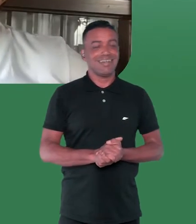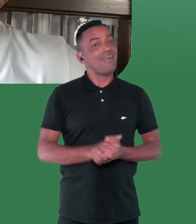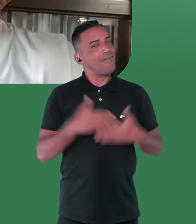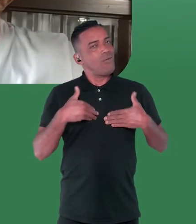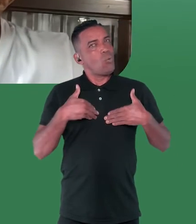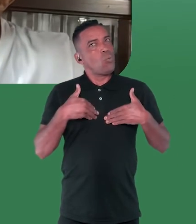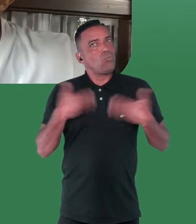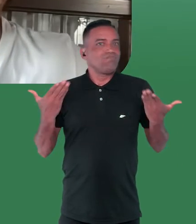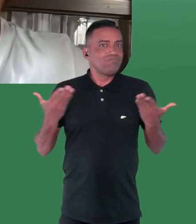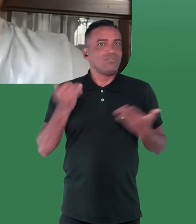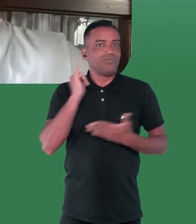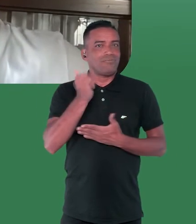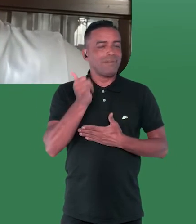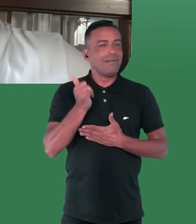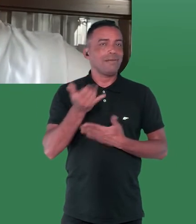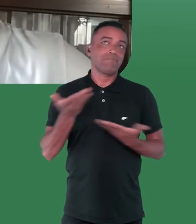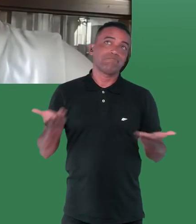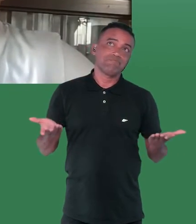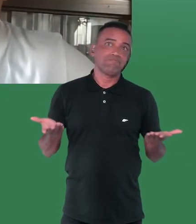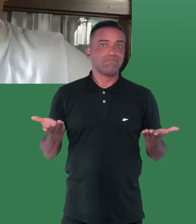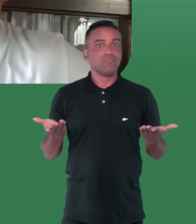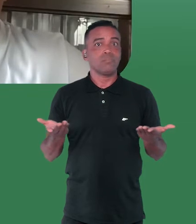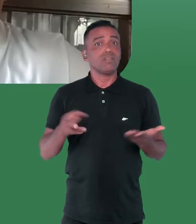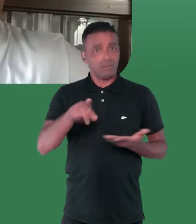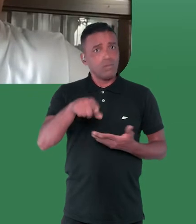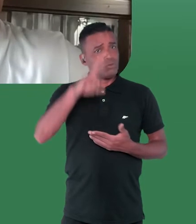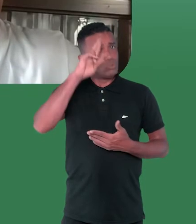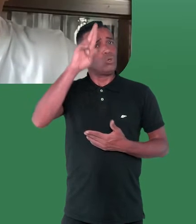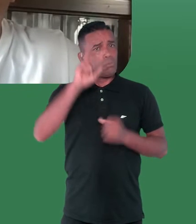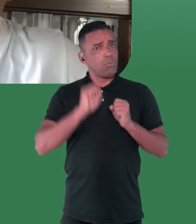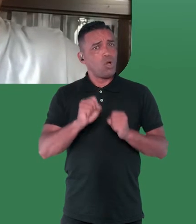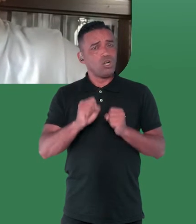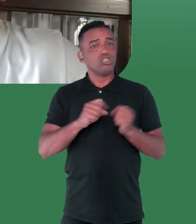Aí eu falei, ué, é o senhor.